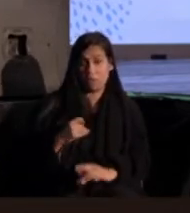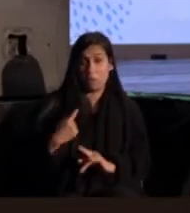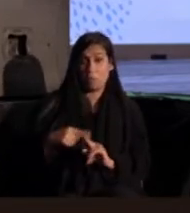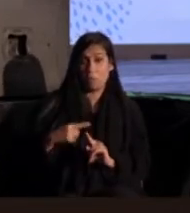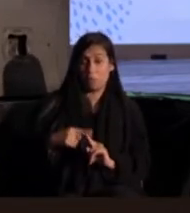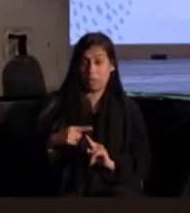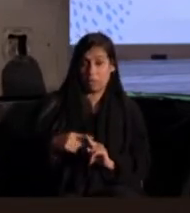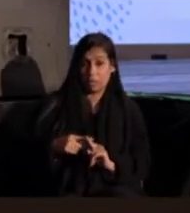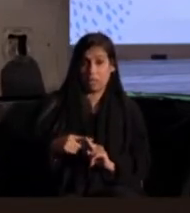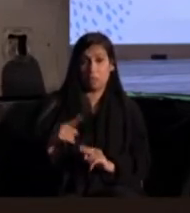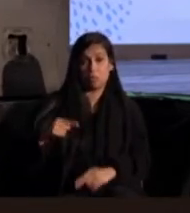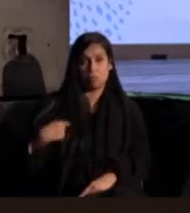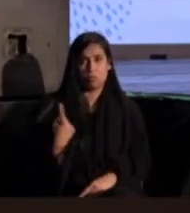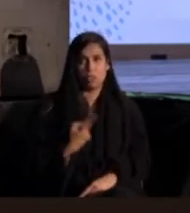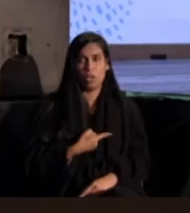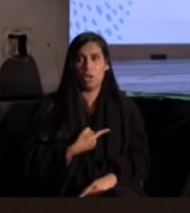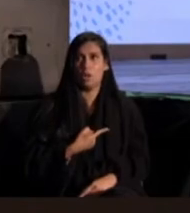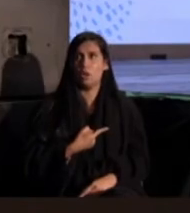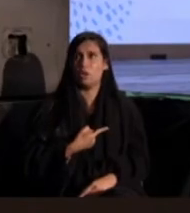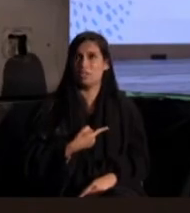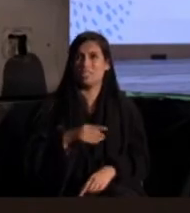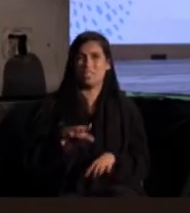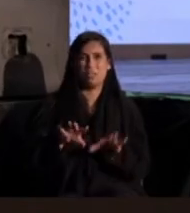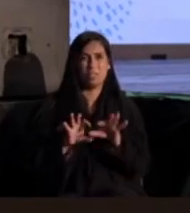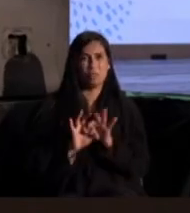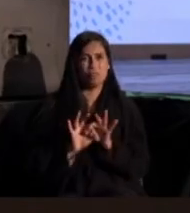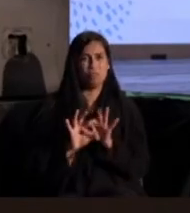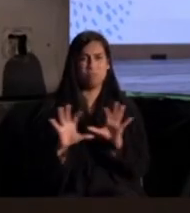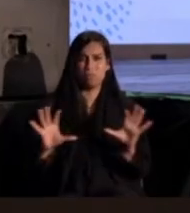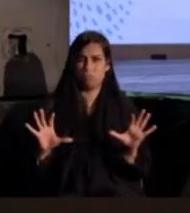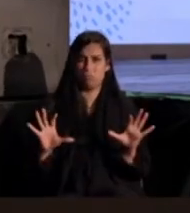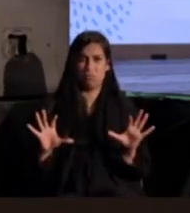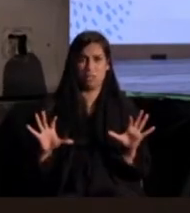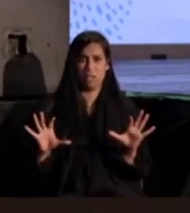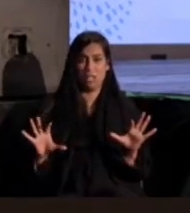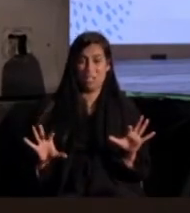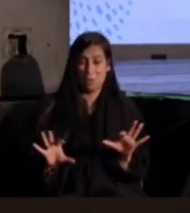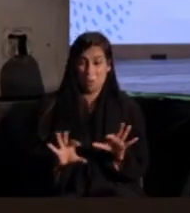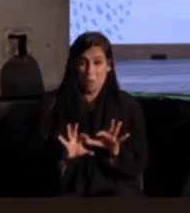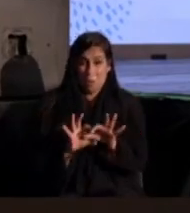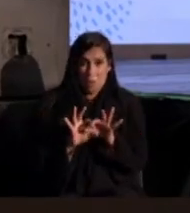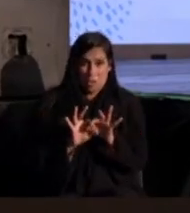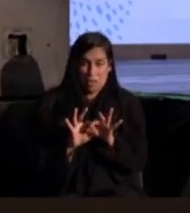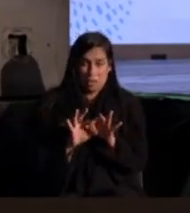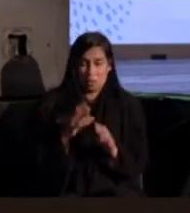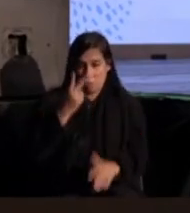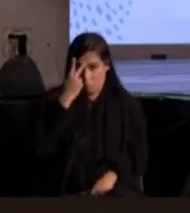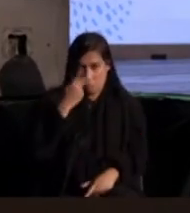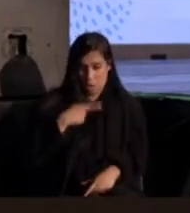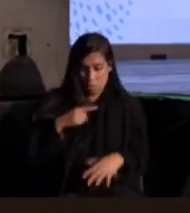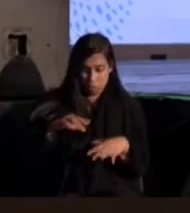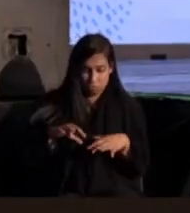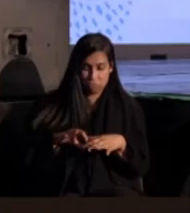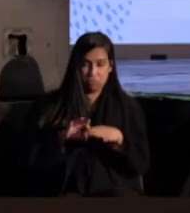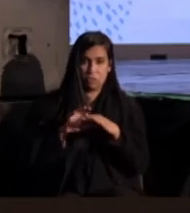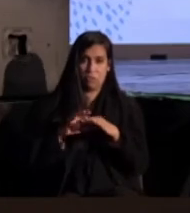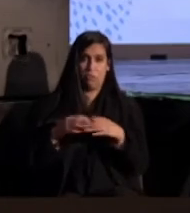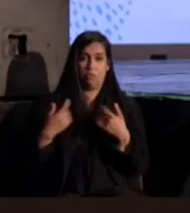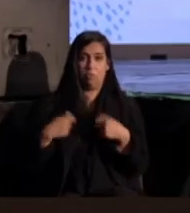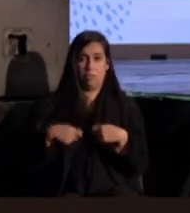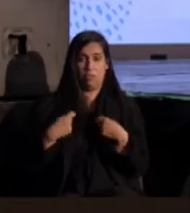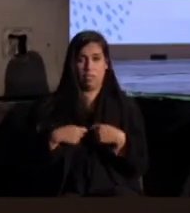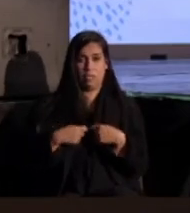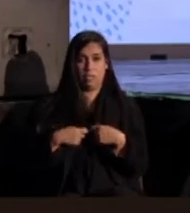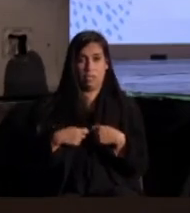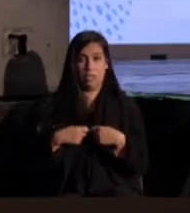que a gente fica mais desconectado, que diminui nossa conexão conosco, a gente não consegue perceber os